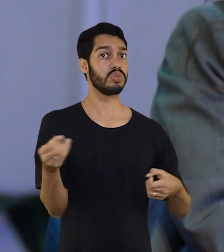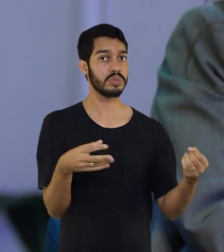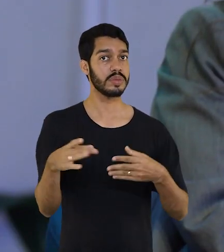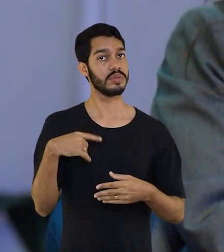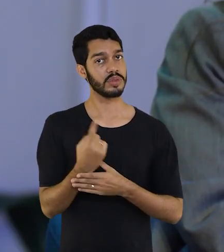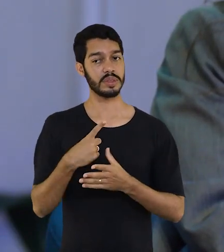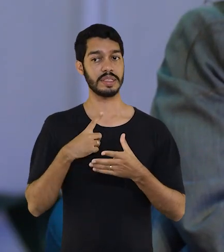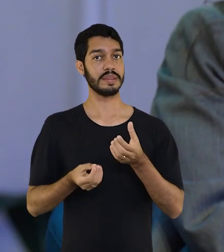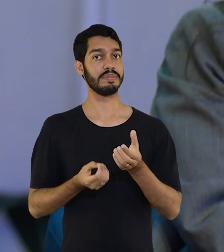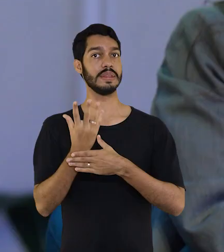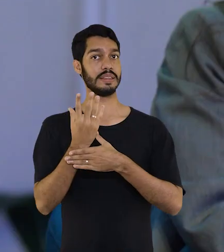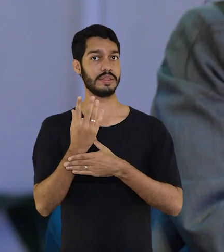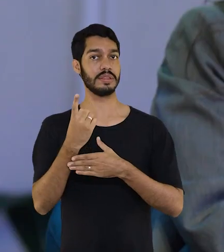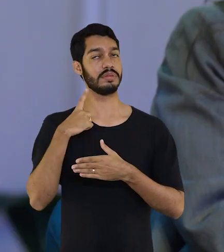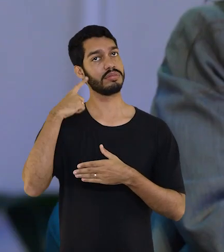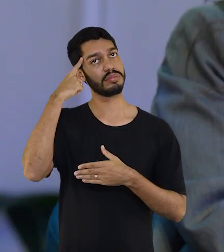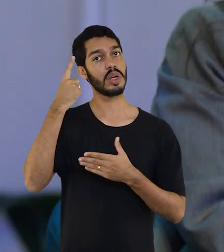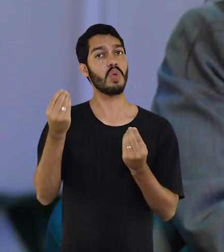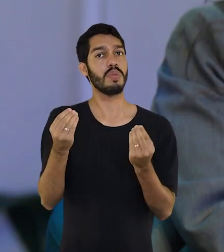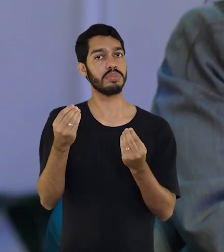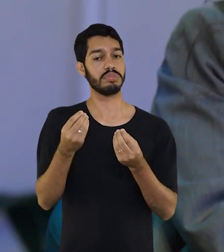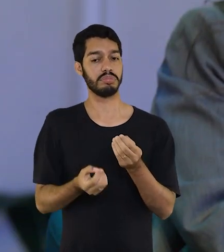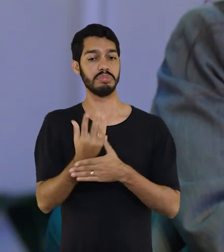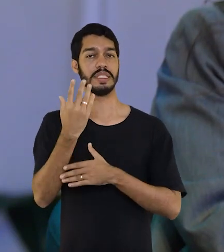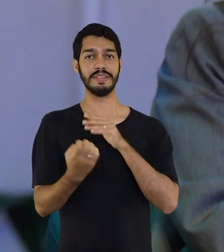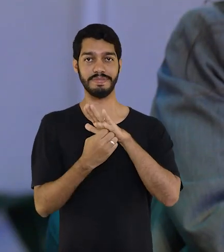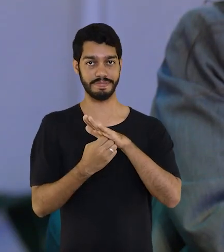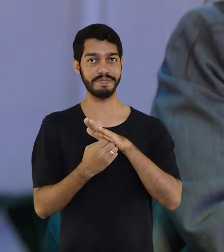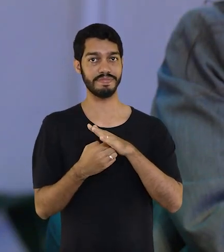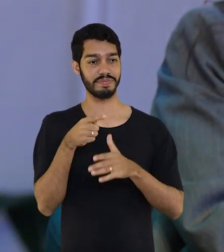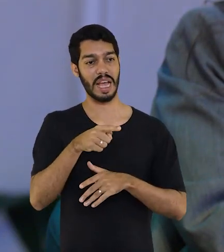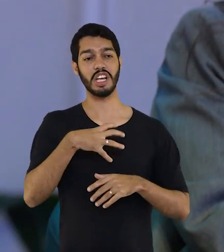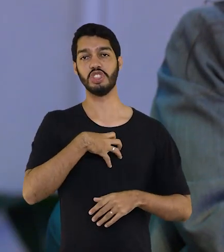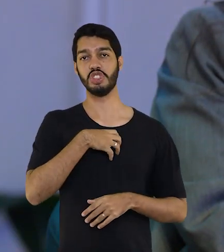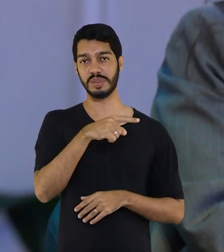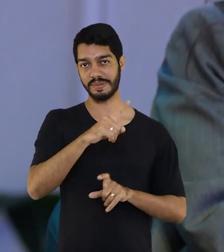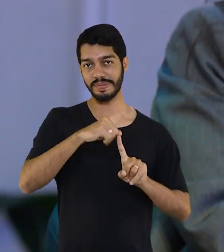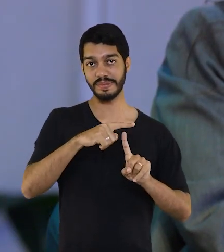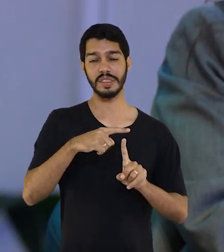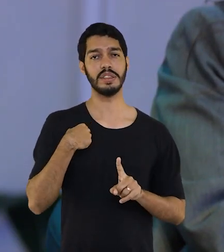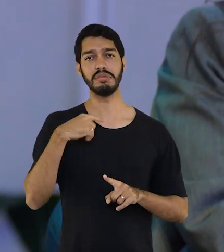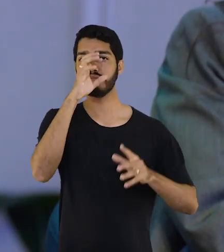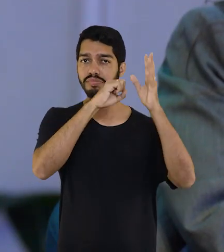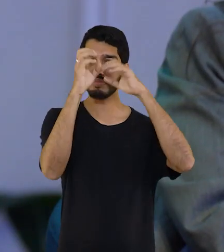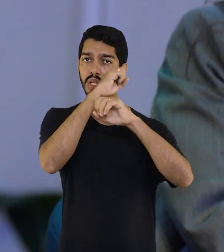plataforma. Estamos montando uma empresa para aprender como é que se monta a empresa disso. Eu fui trabalhar lá, aprendi com o Marcelo como que se fazia